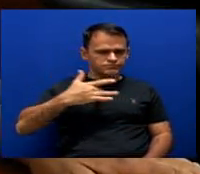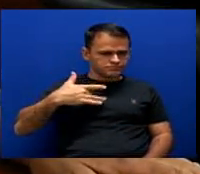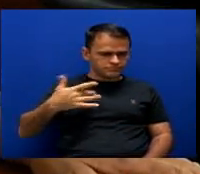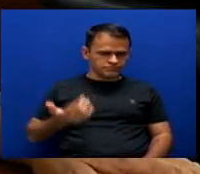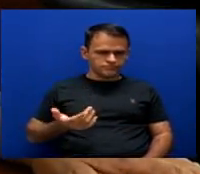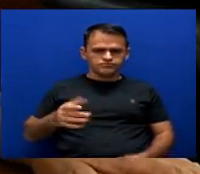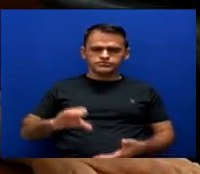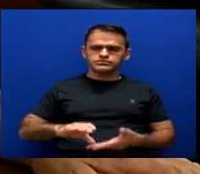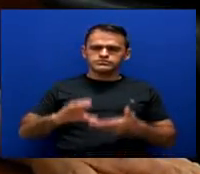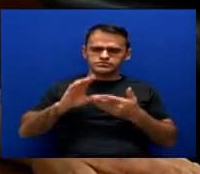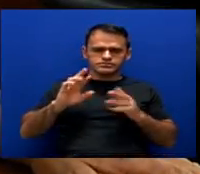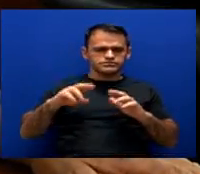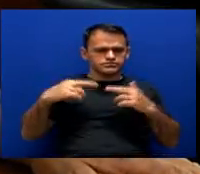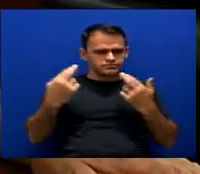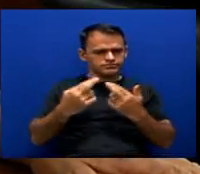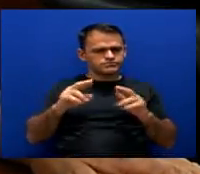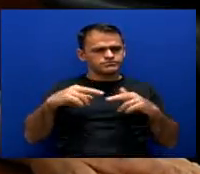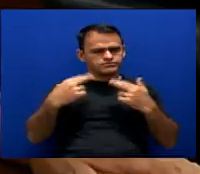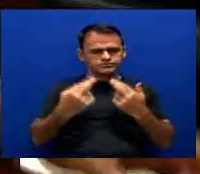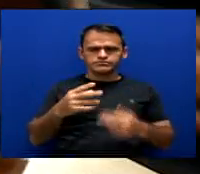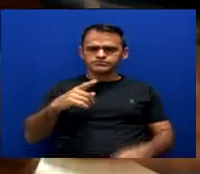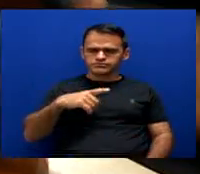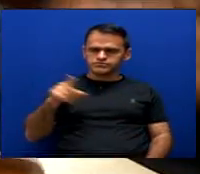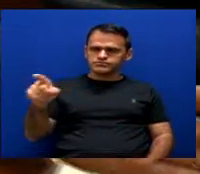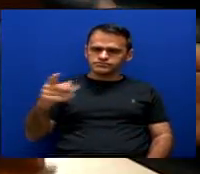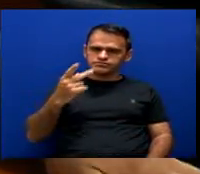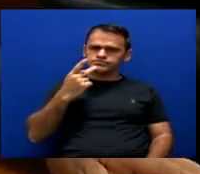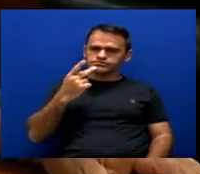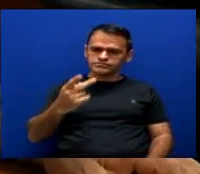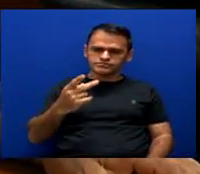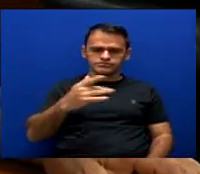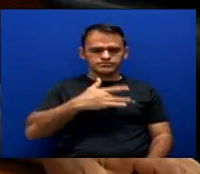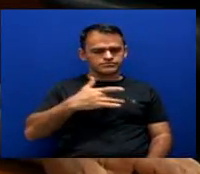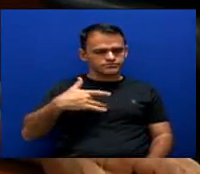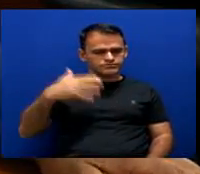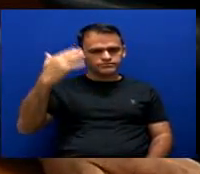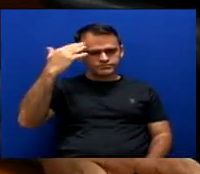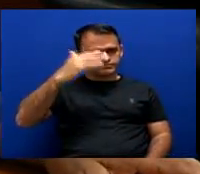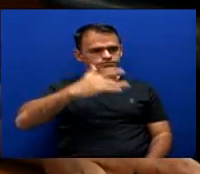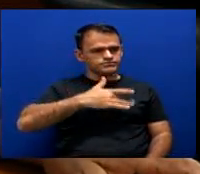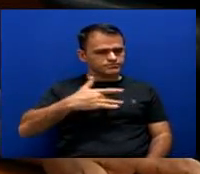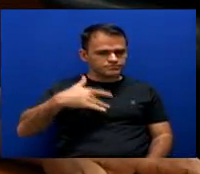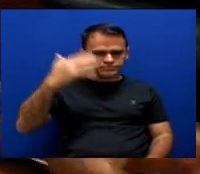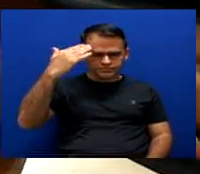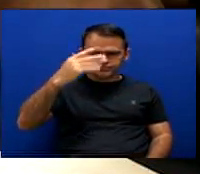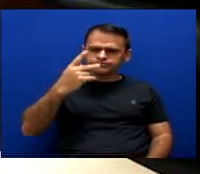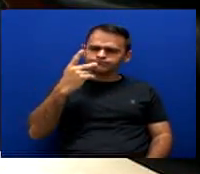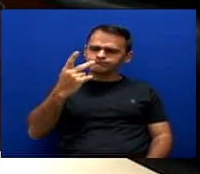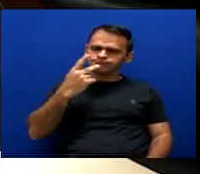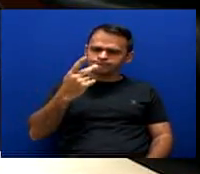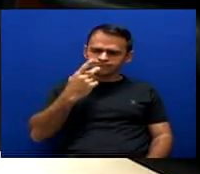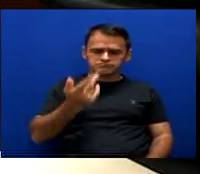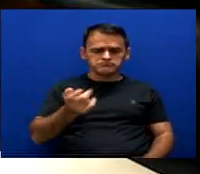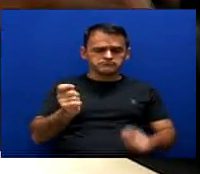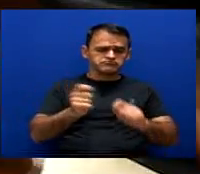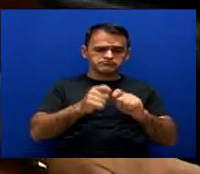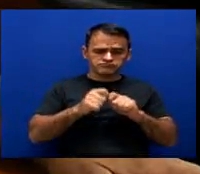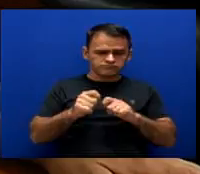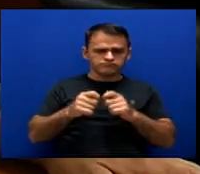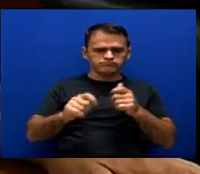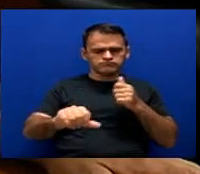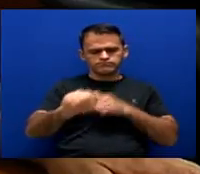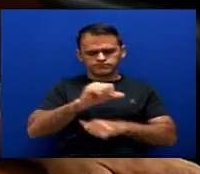municipal de saúde tem uma fala do milton falando da saúde mental aí eu pergunto o que foi feito para